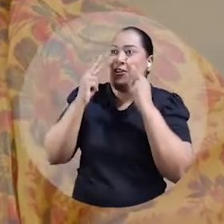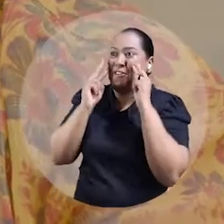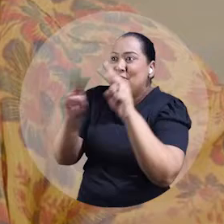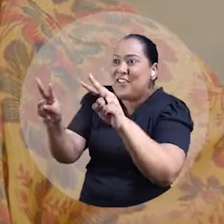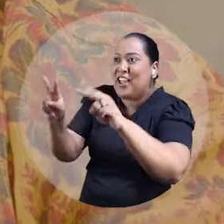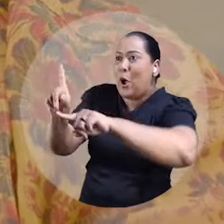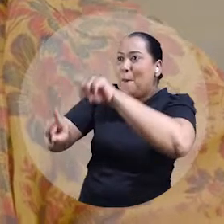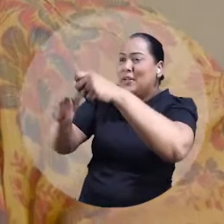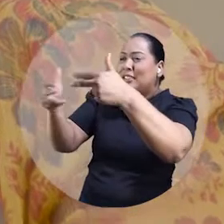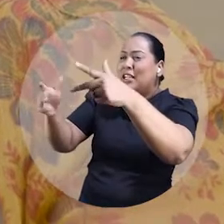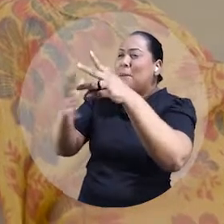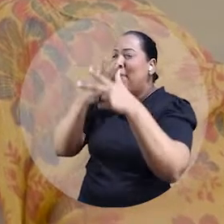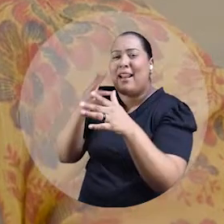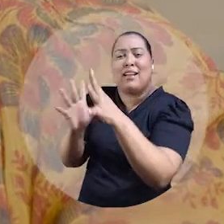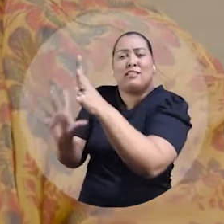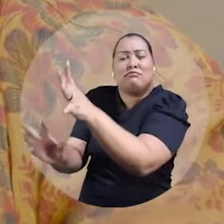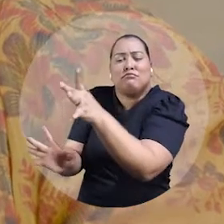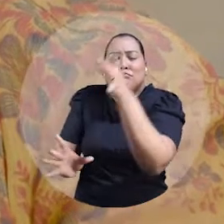ao objeto